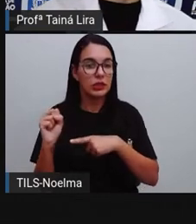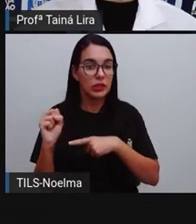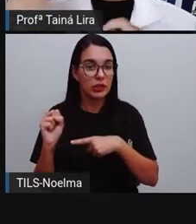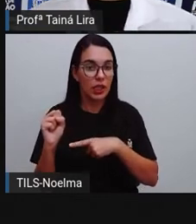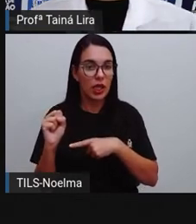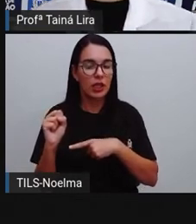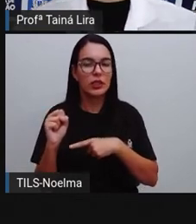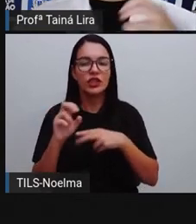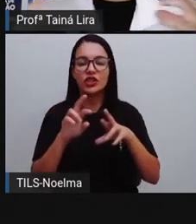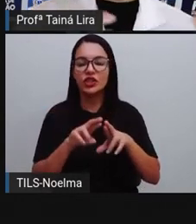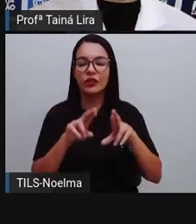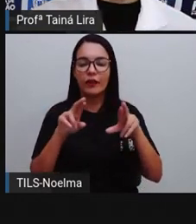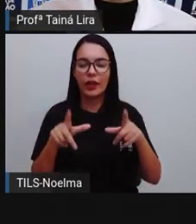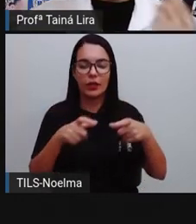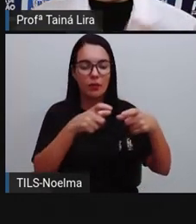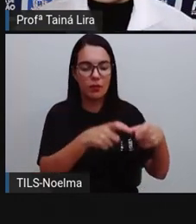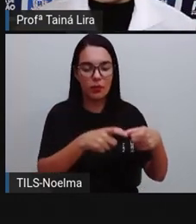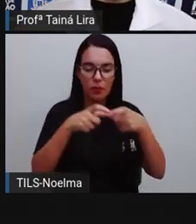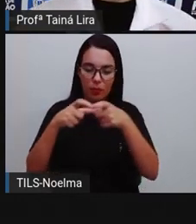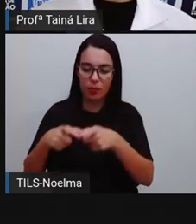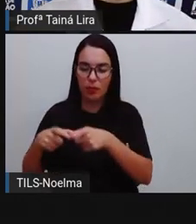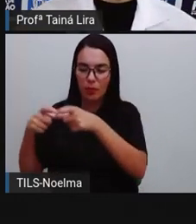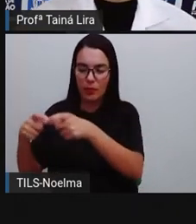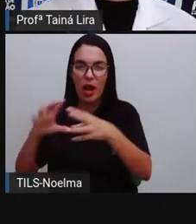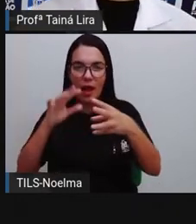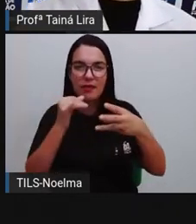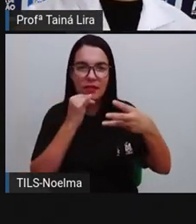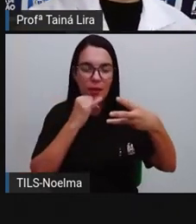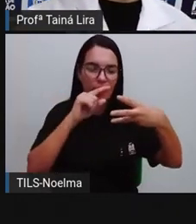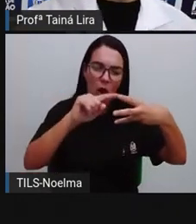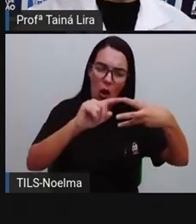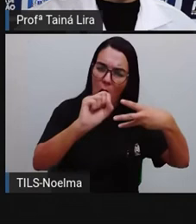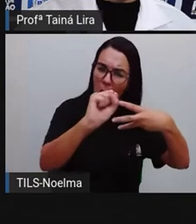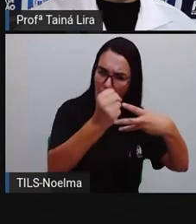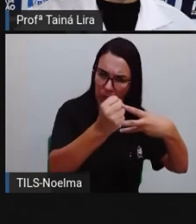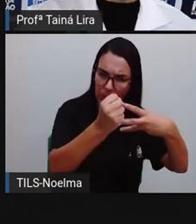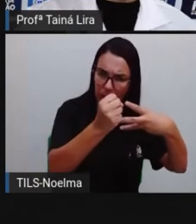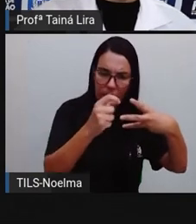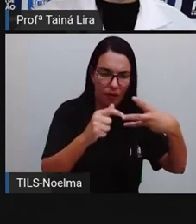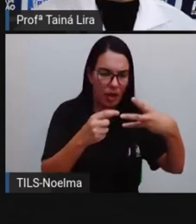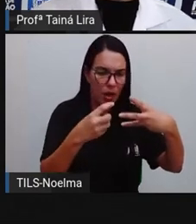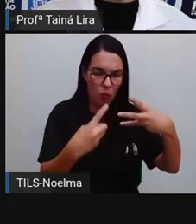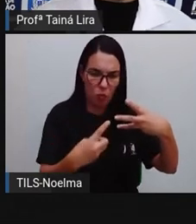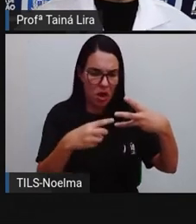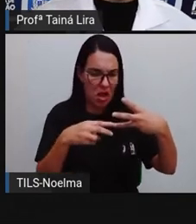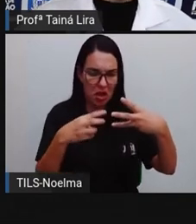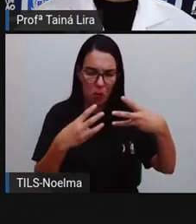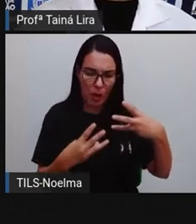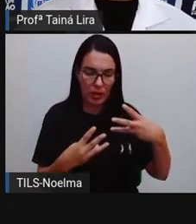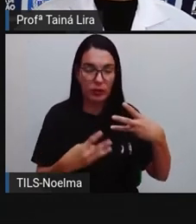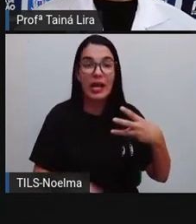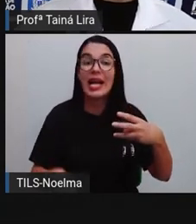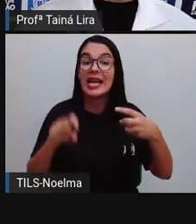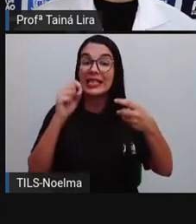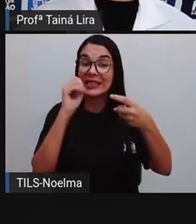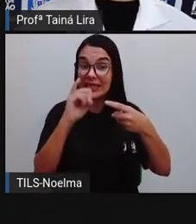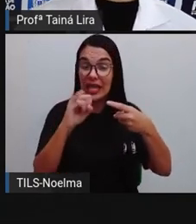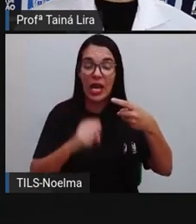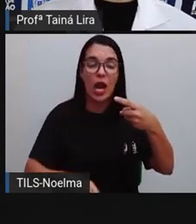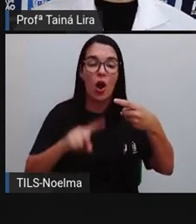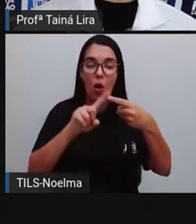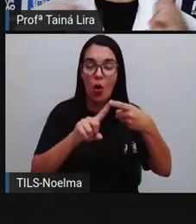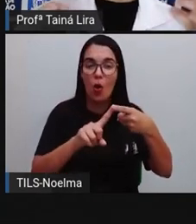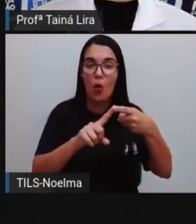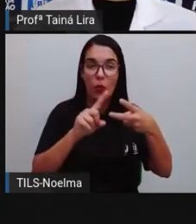aparecer em diferentes posições nos números então se for um número aí de três algarismos você pode